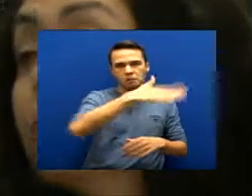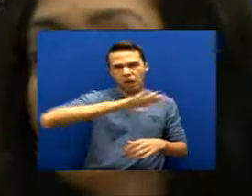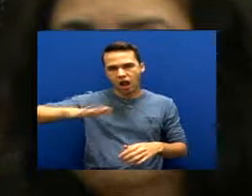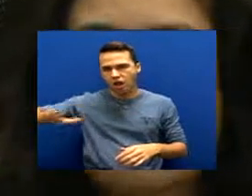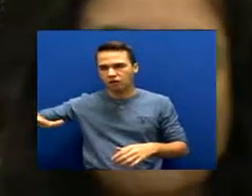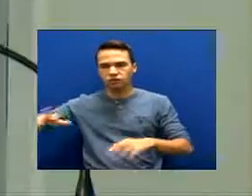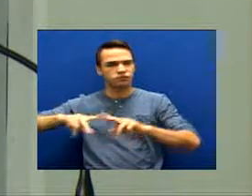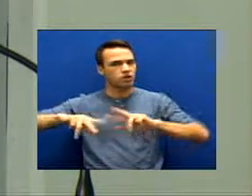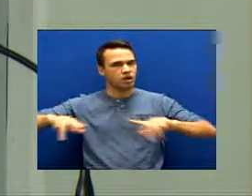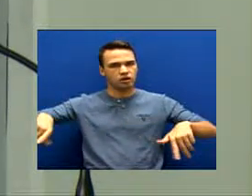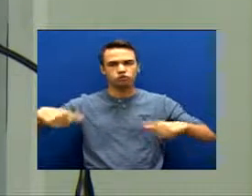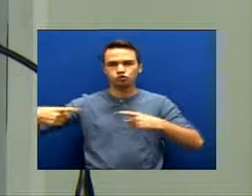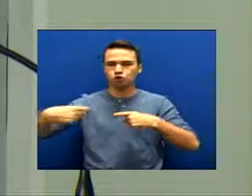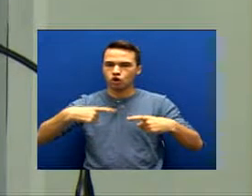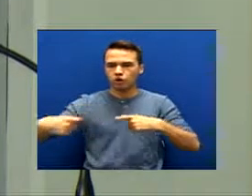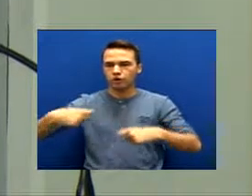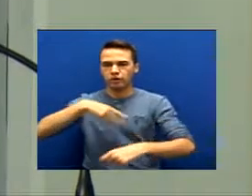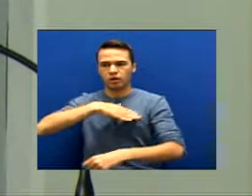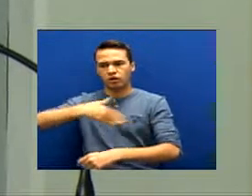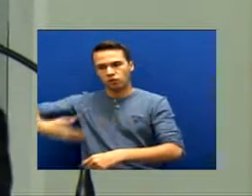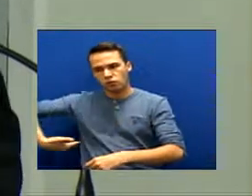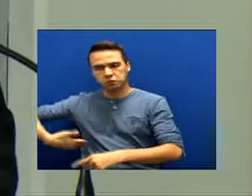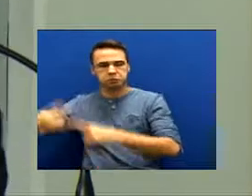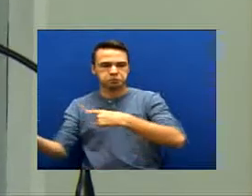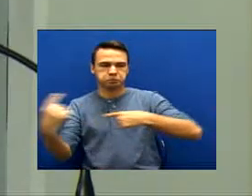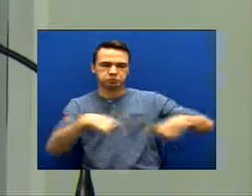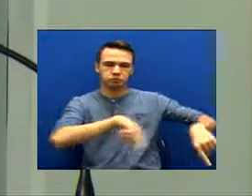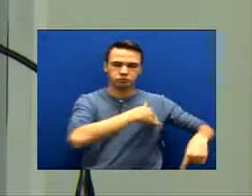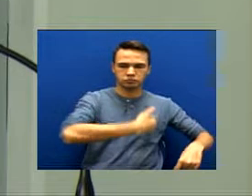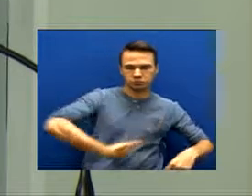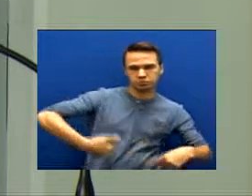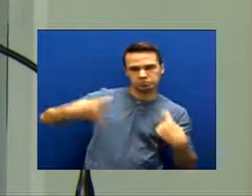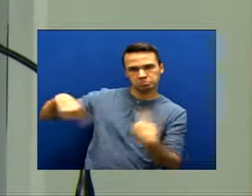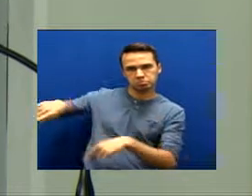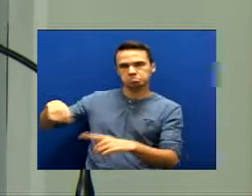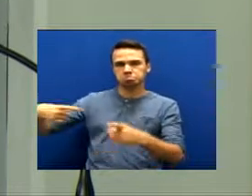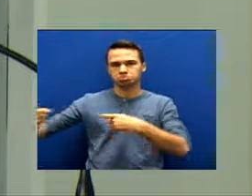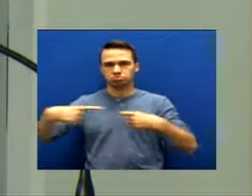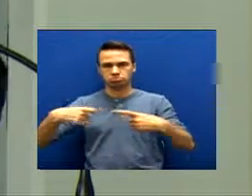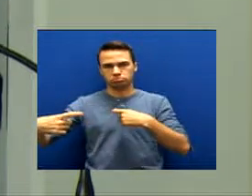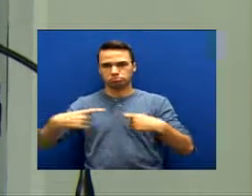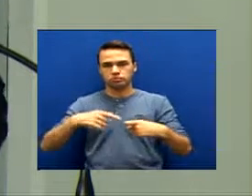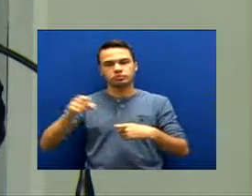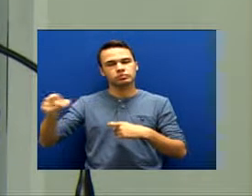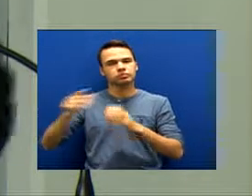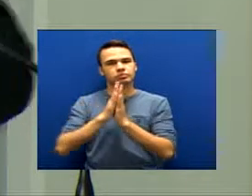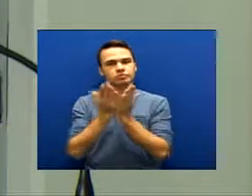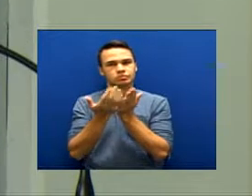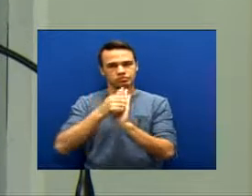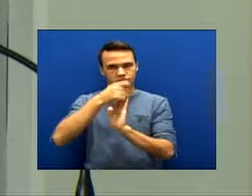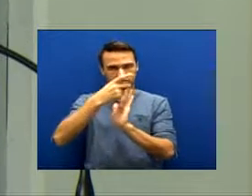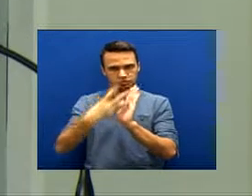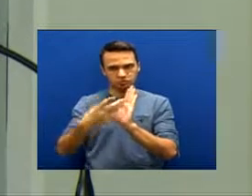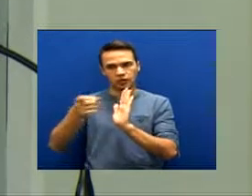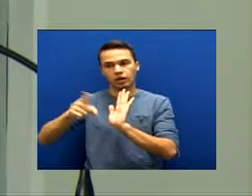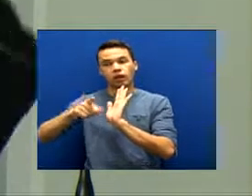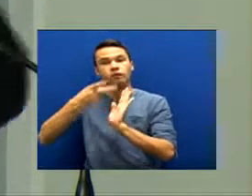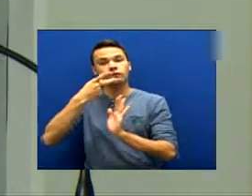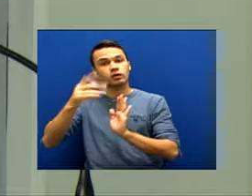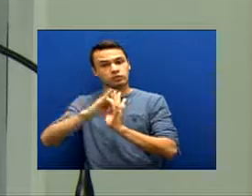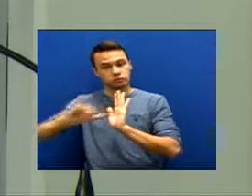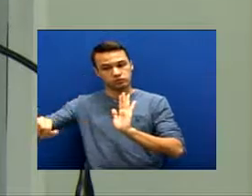nações, reinos se abalam. Ele faz ouvir a sua voz e a terra se dissolve. O Senhor dos Exércitos está conosco.